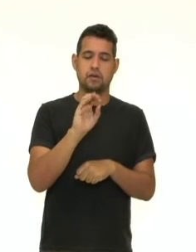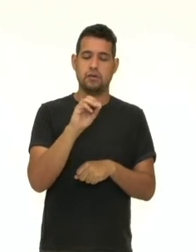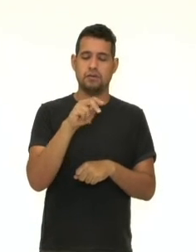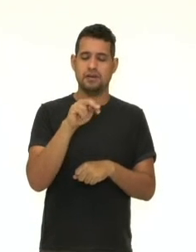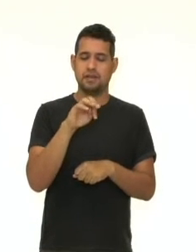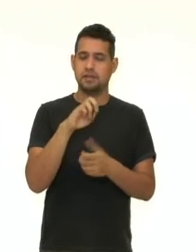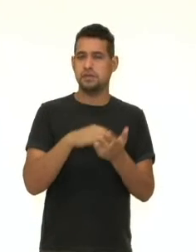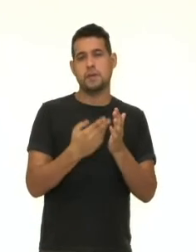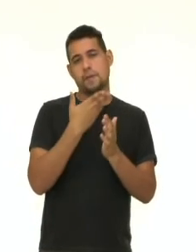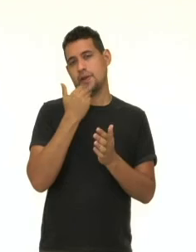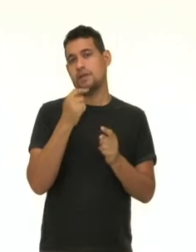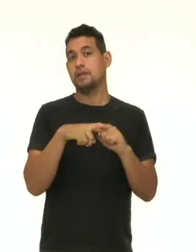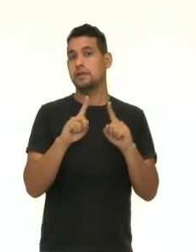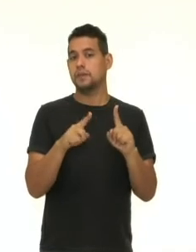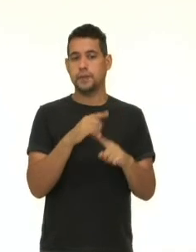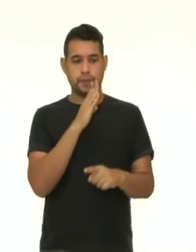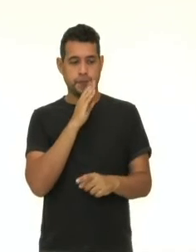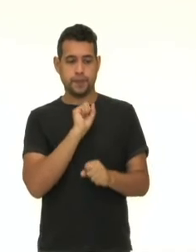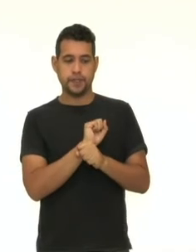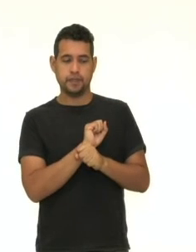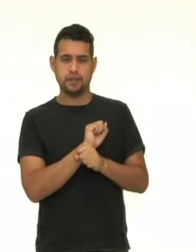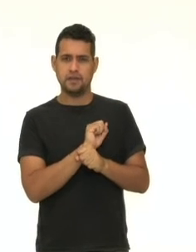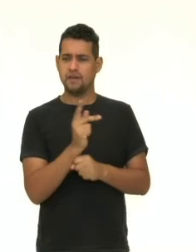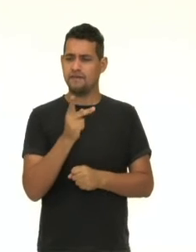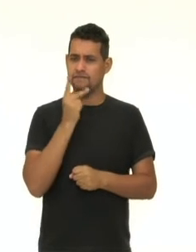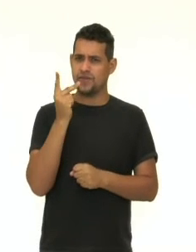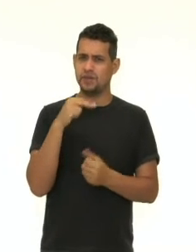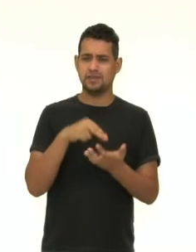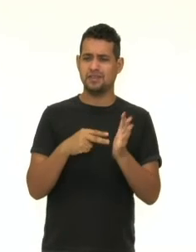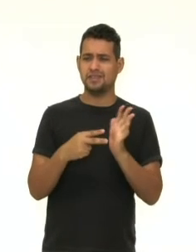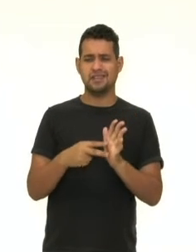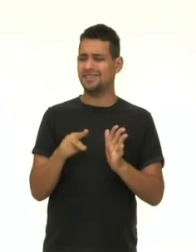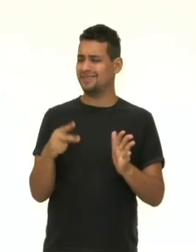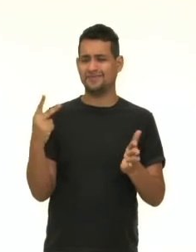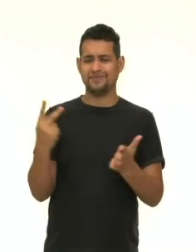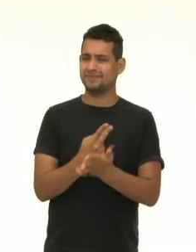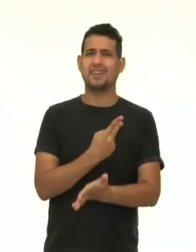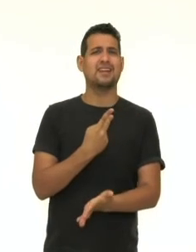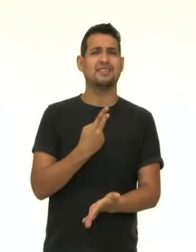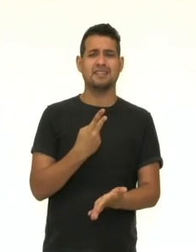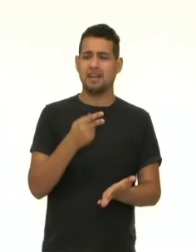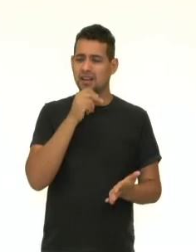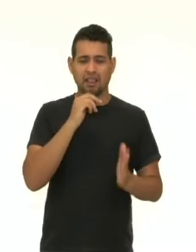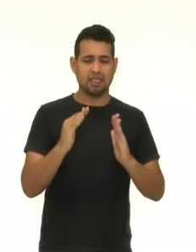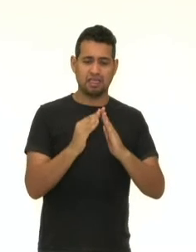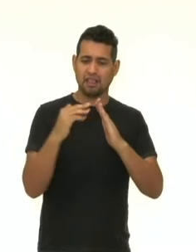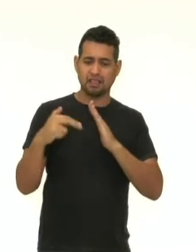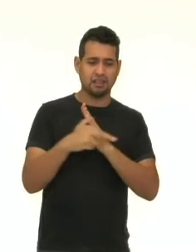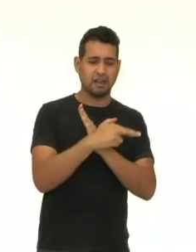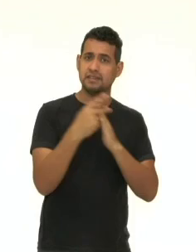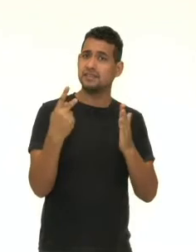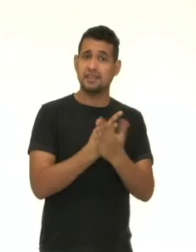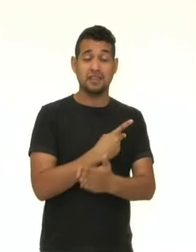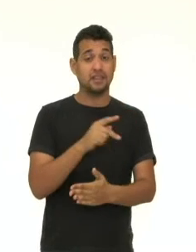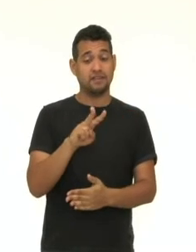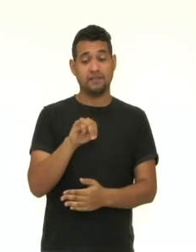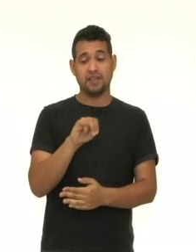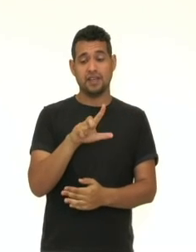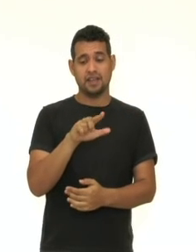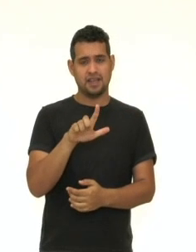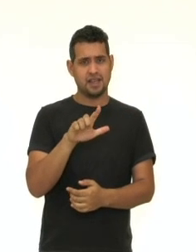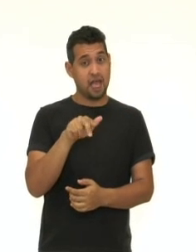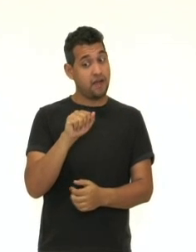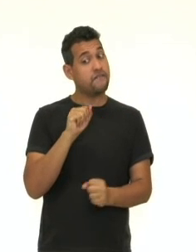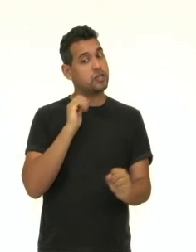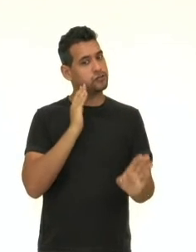Depois repreendeu-a. Disse-lhe que era imprudente andar por essas casas. Vilela podia